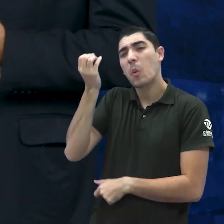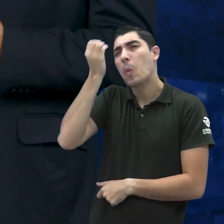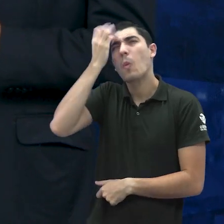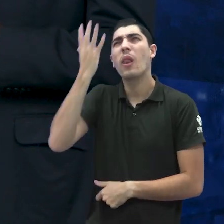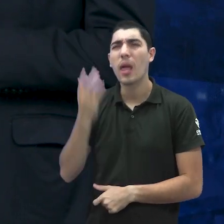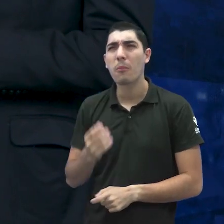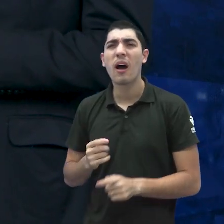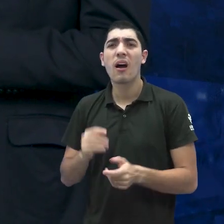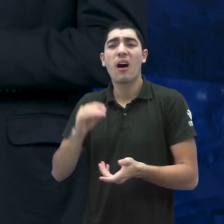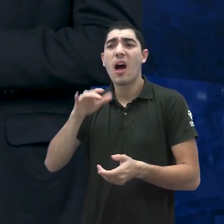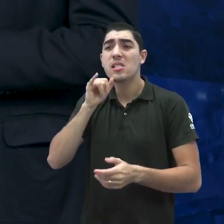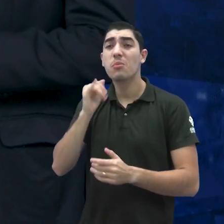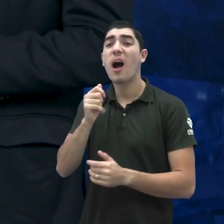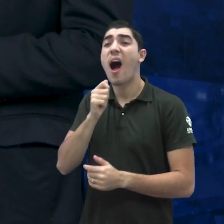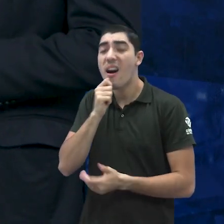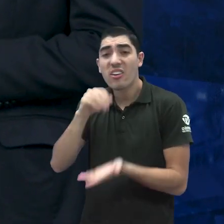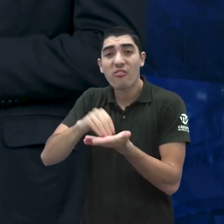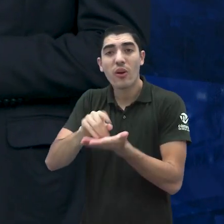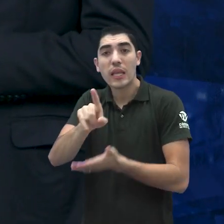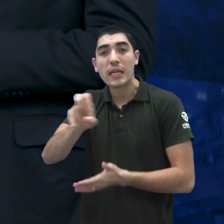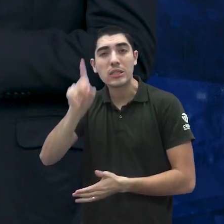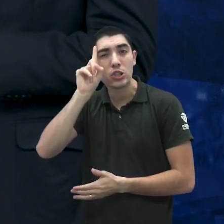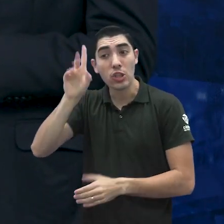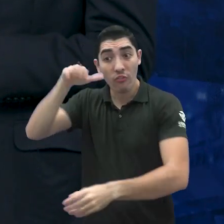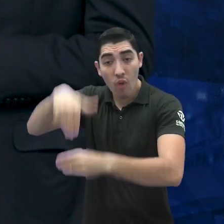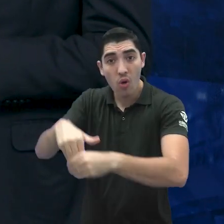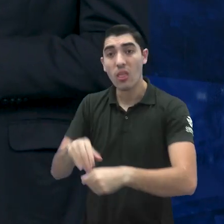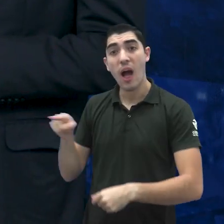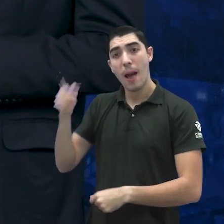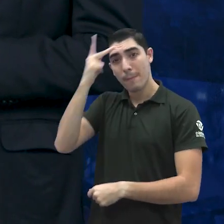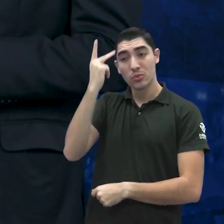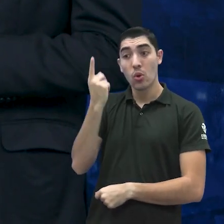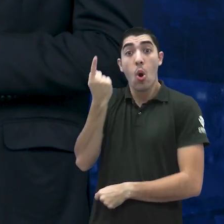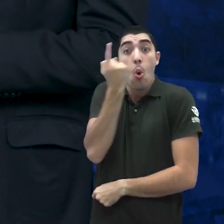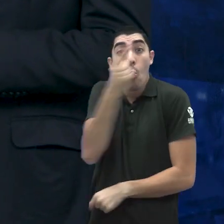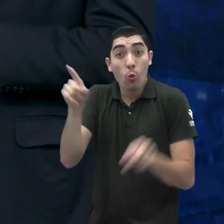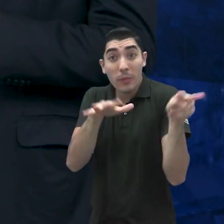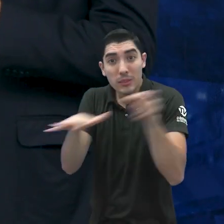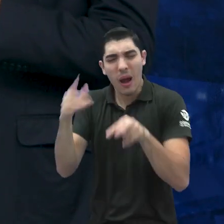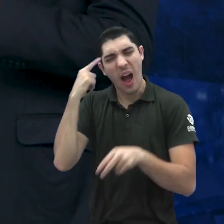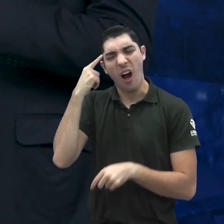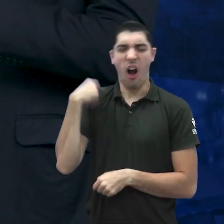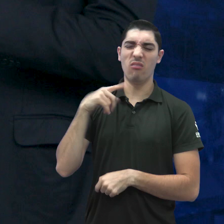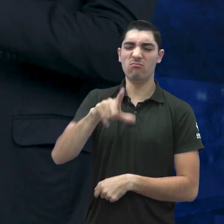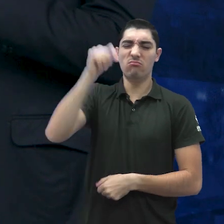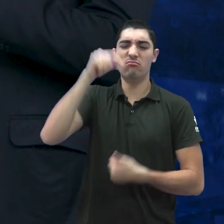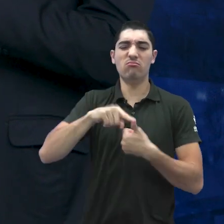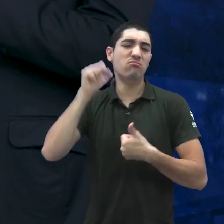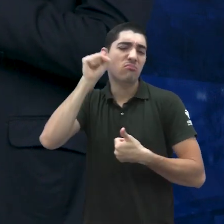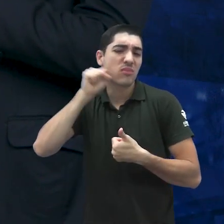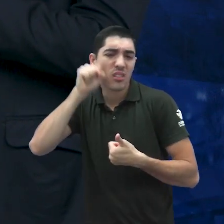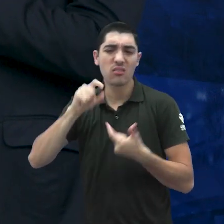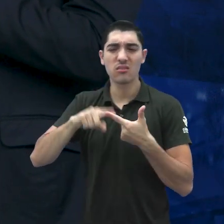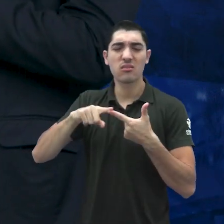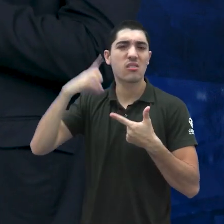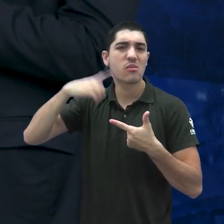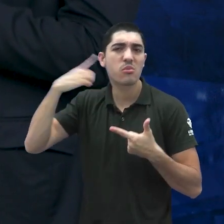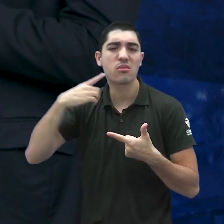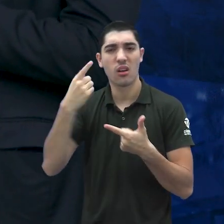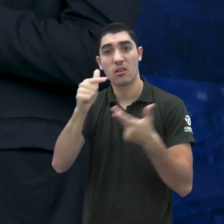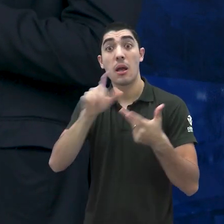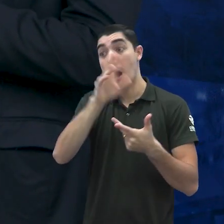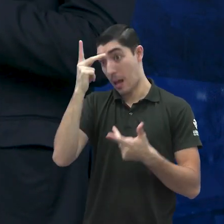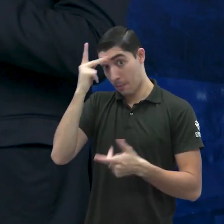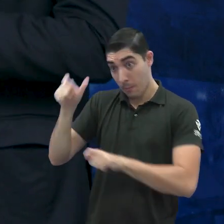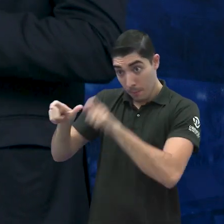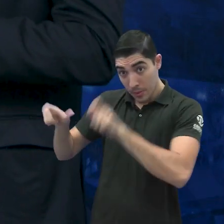faltando 20, 25 dias, 15 dias para uma eleição. Decidem ali na última semana. Então, aquelas pesquisas eleitorais do começo, quando